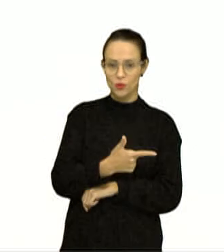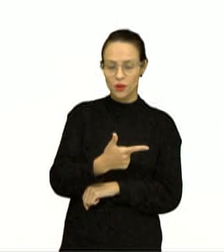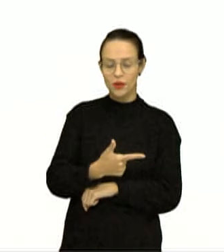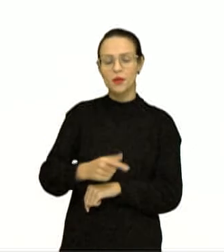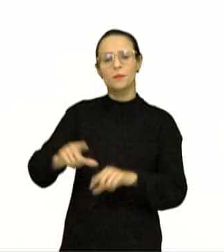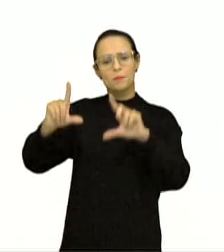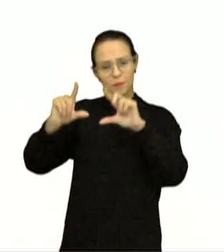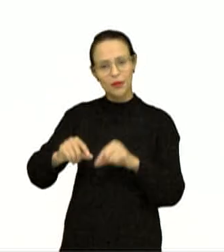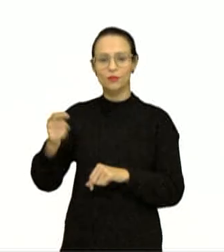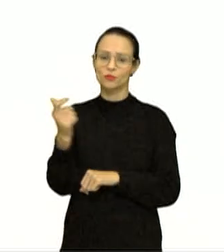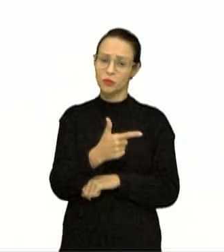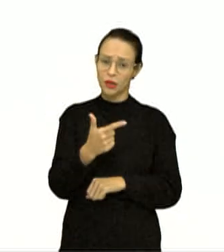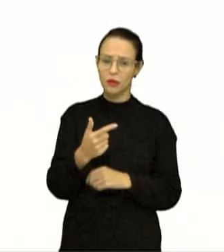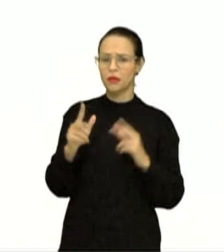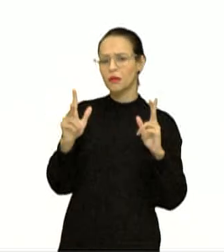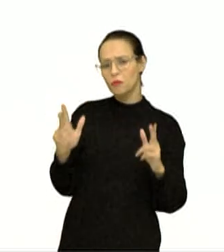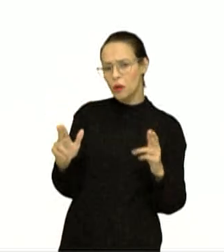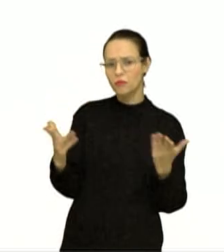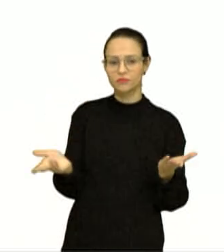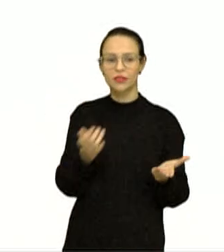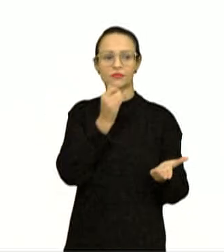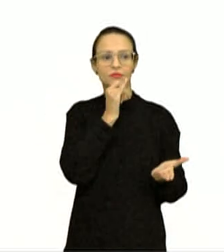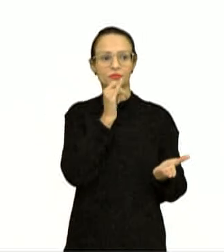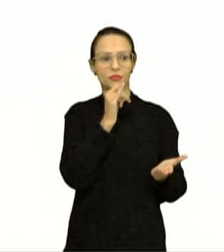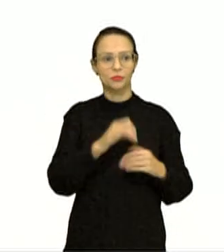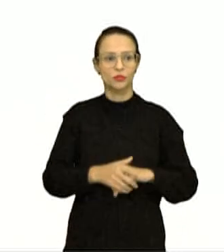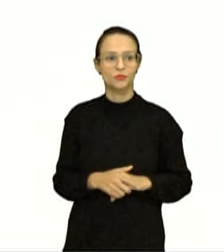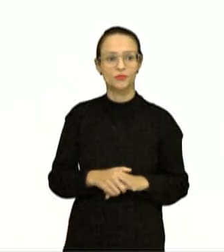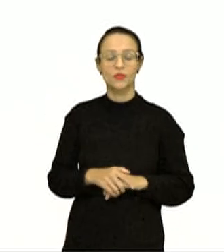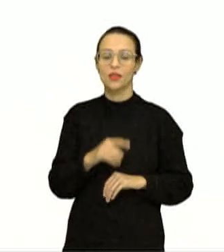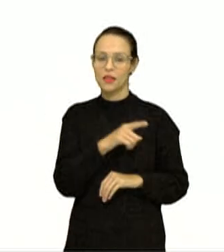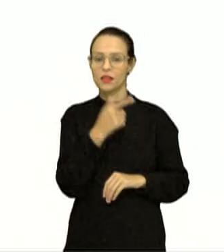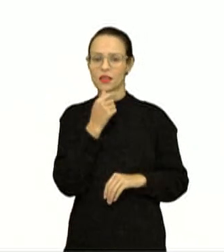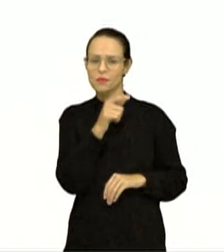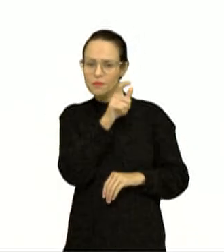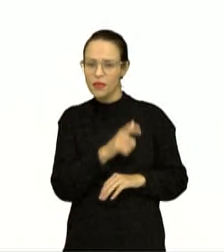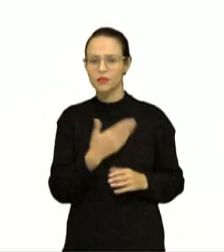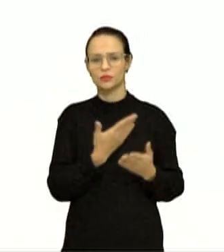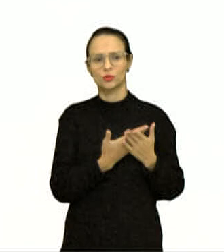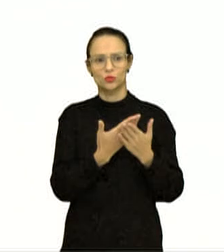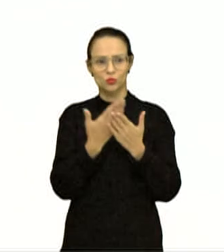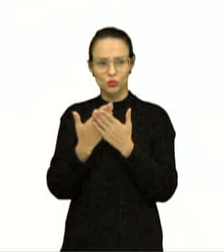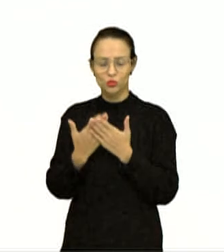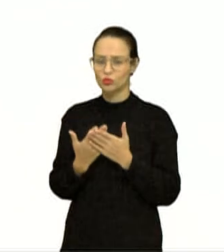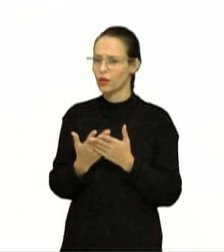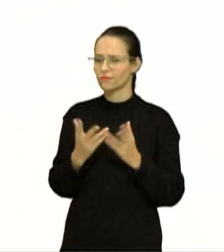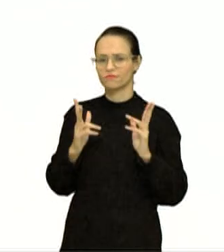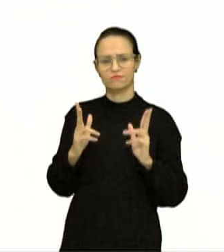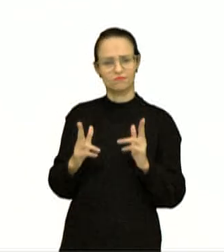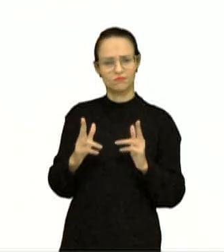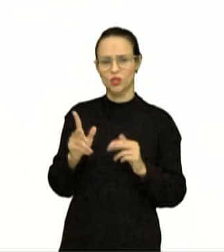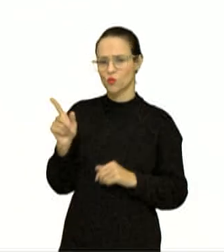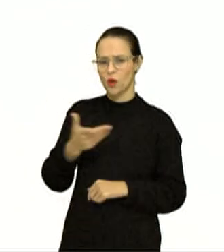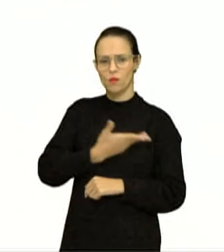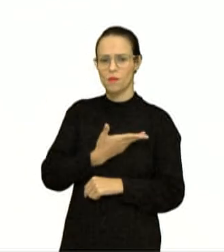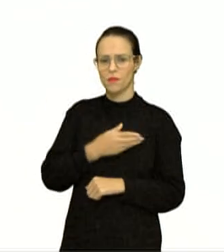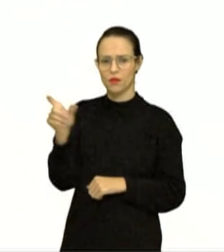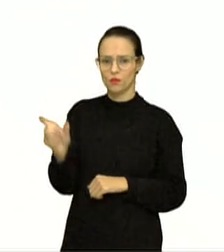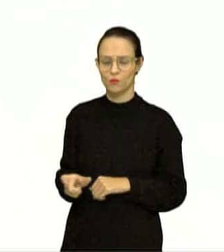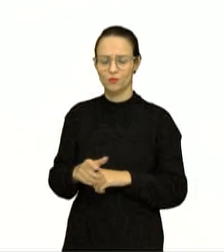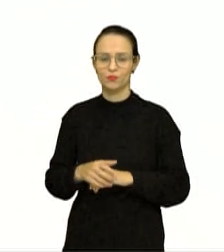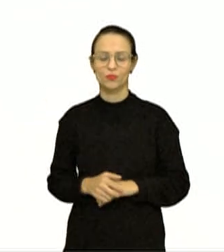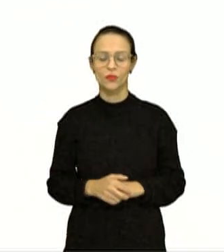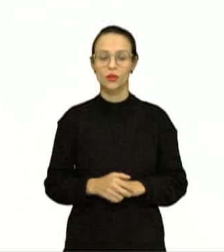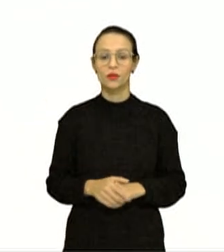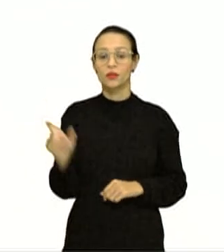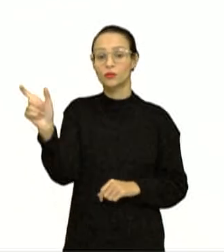do que, tanto que. Exemplo, Vinícius é estudioso, tanto quanto seu colega. Nós temos